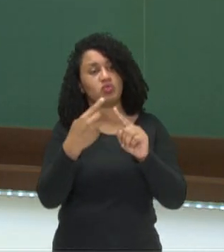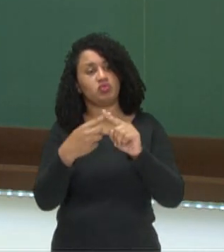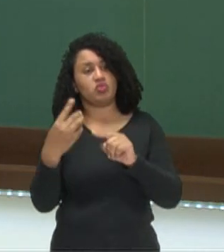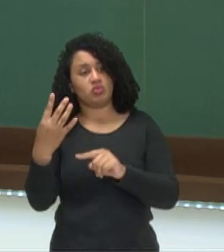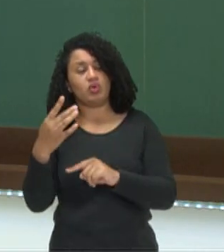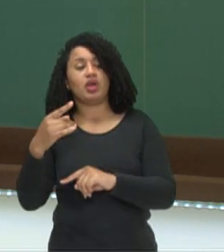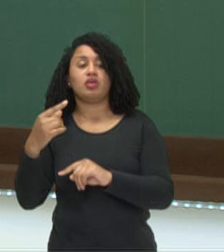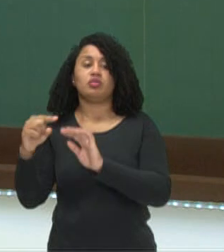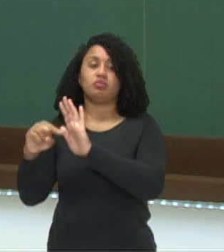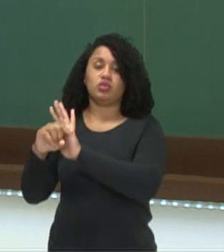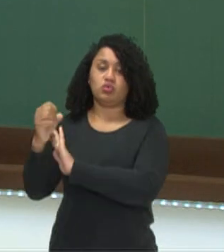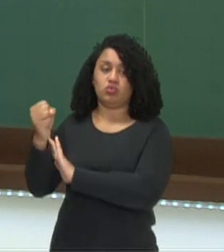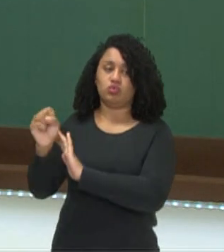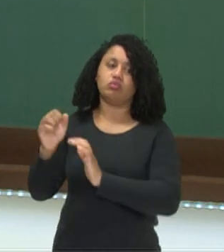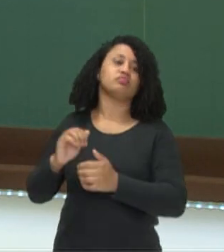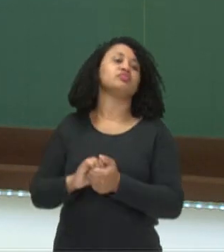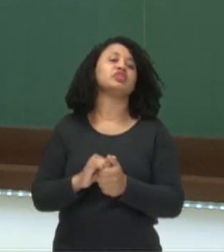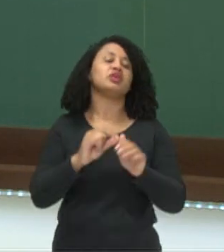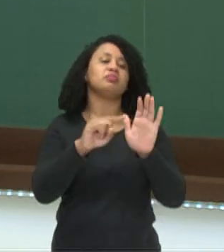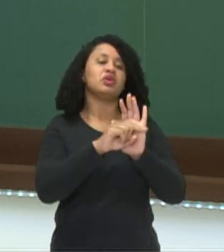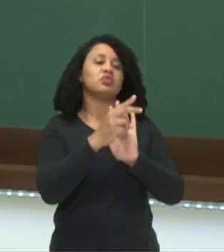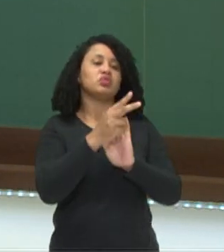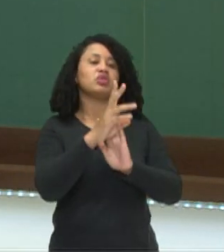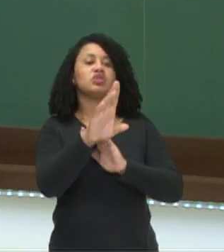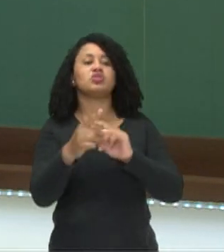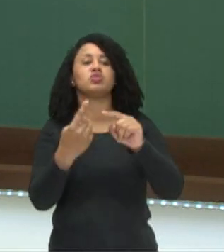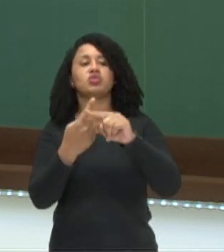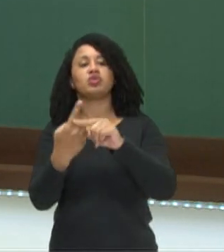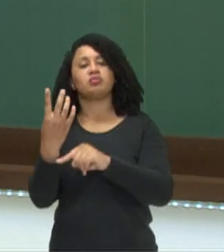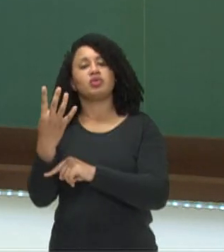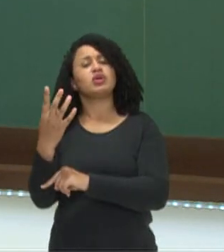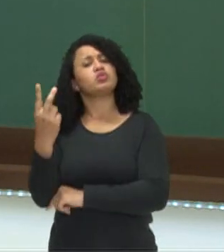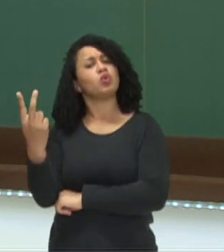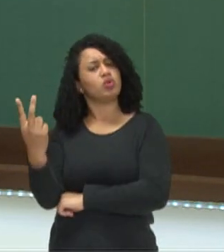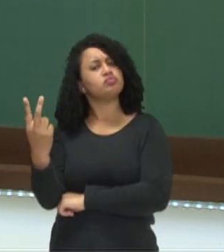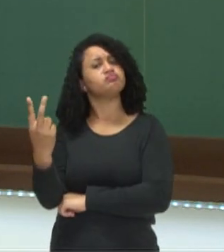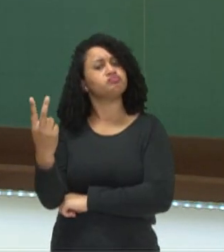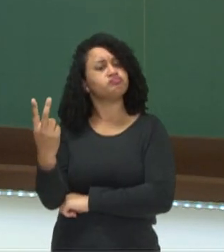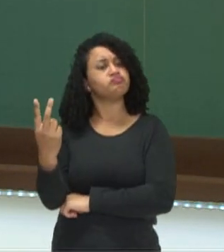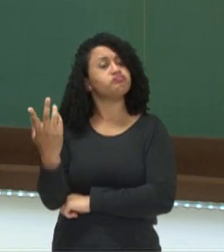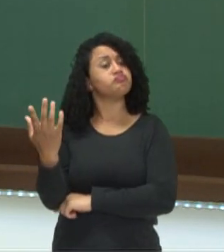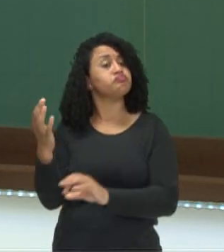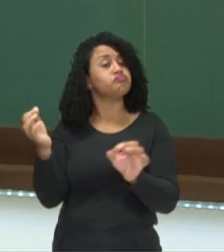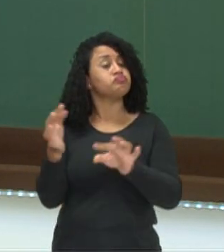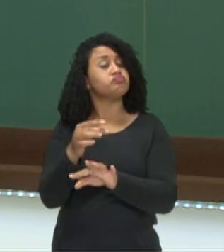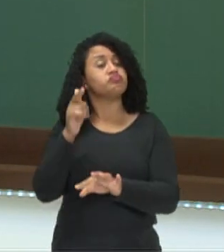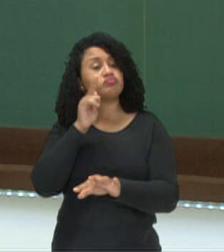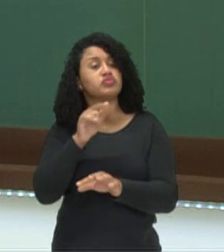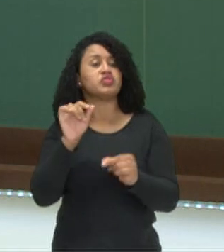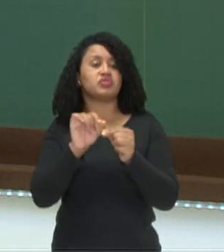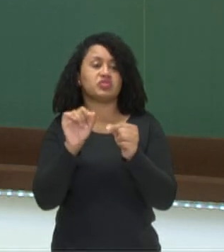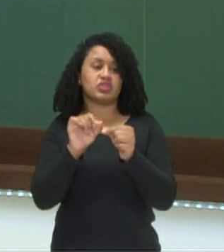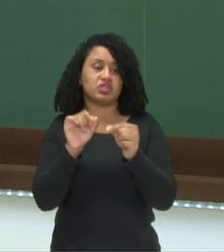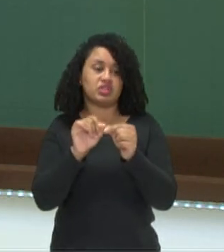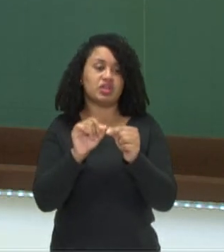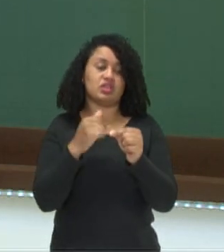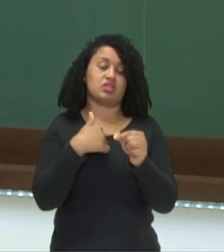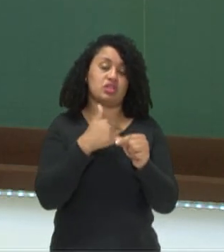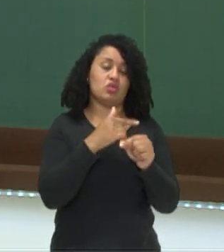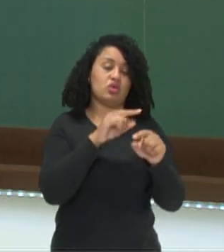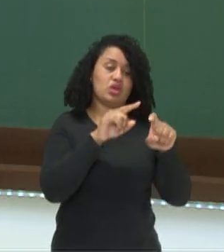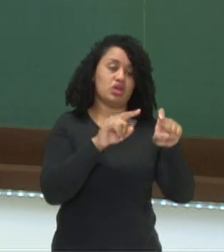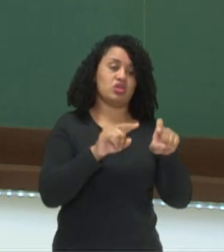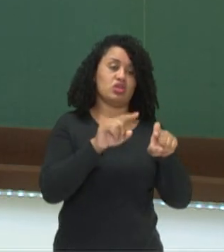menos 8. Menos 2 com mais 4, dá 2 positivo. Pronto, ficou fácil. As raízes são